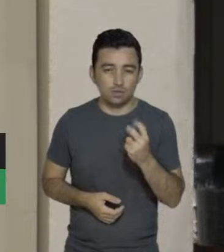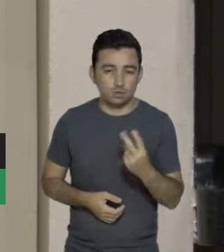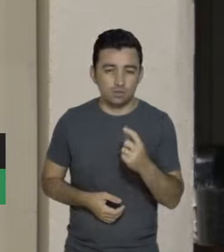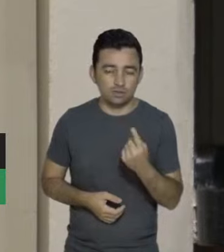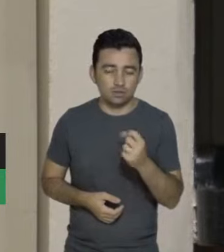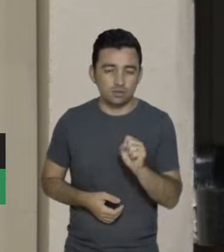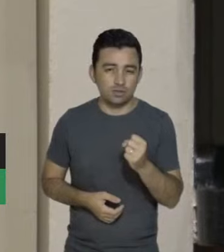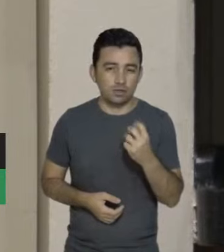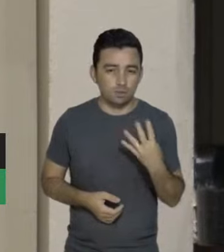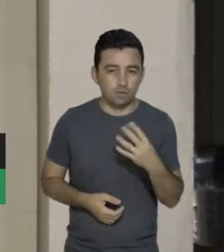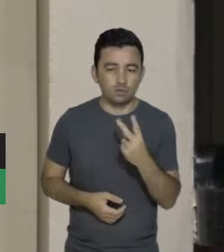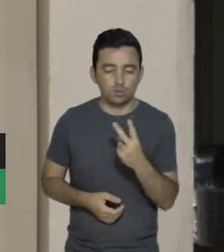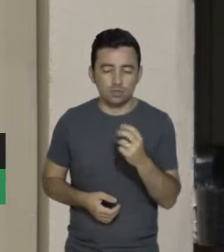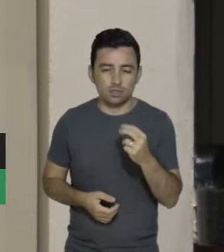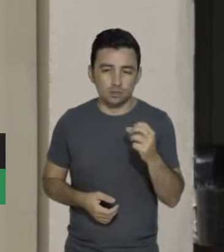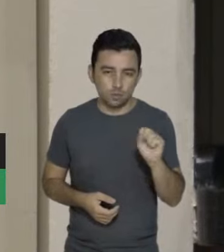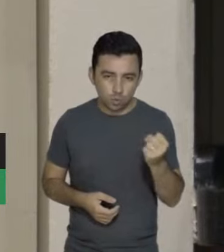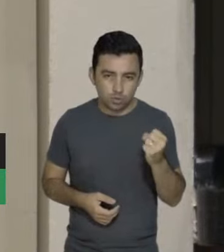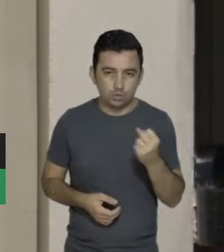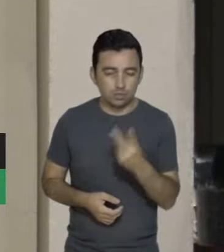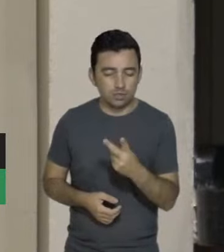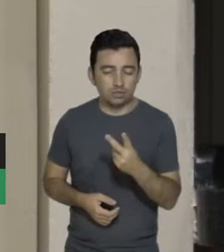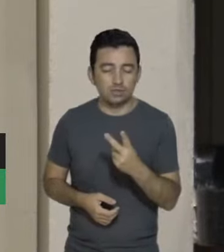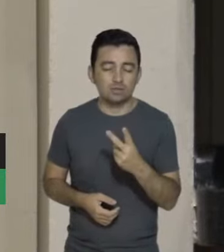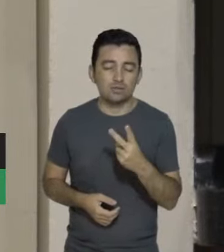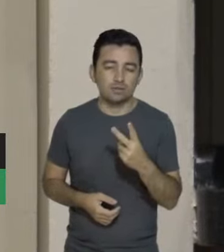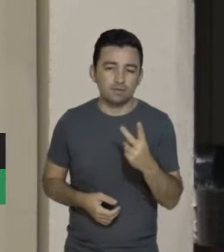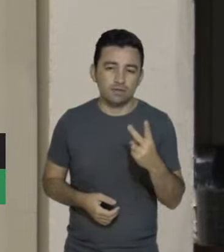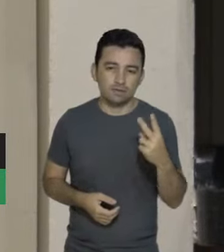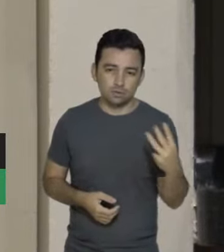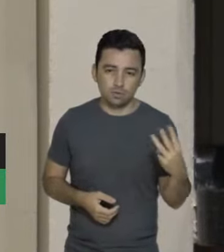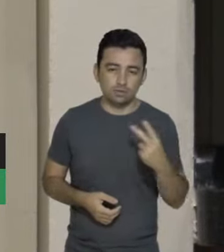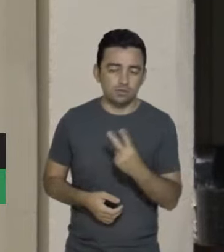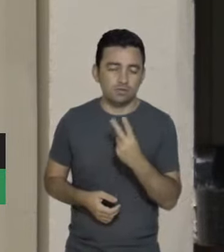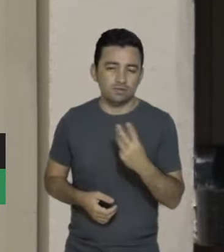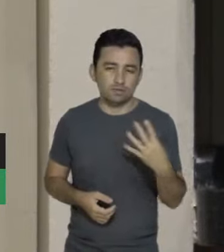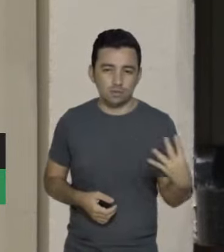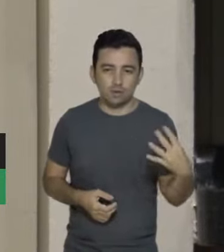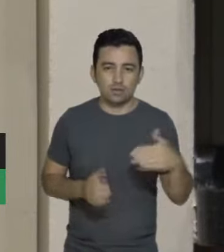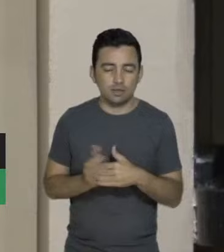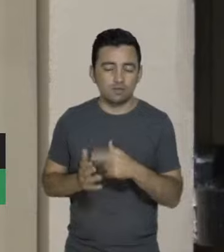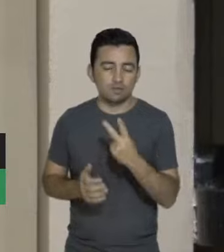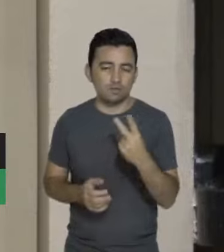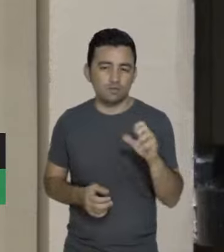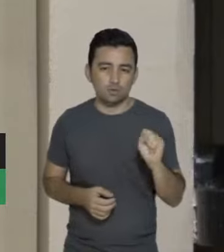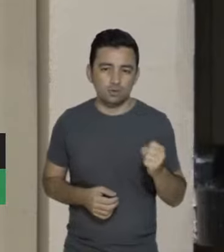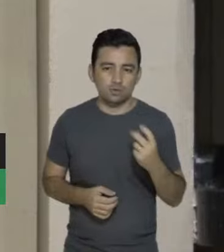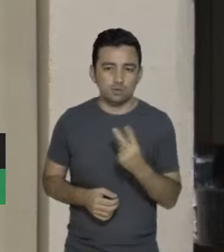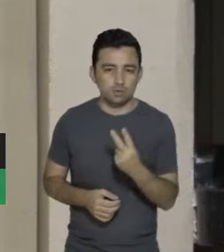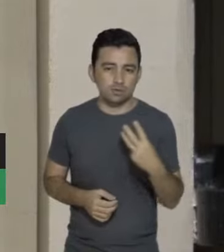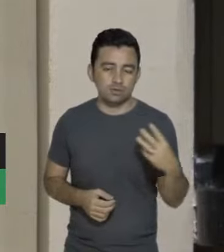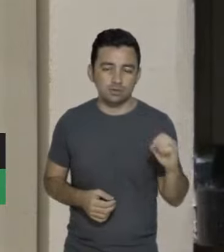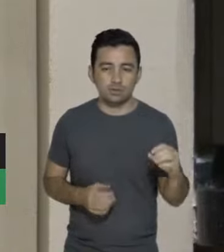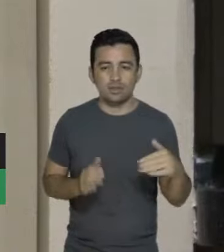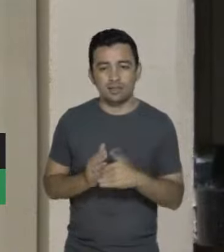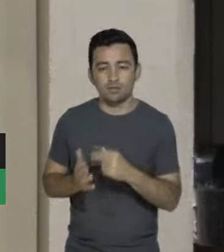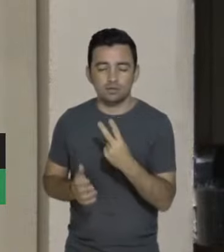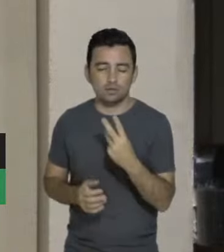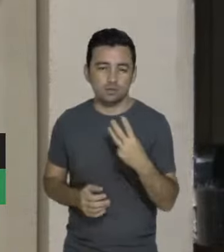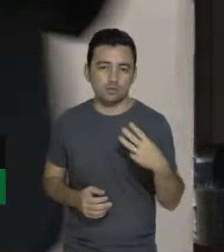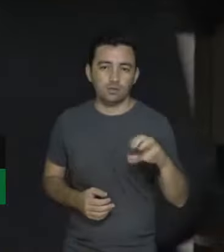208 a 2224 a 228 230 a 239